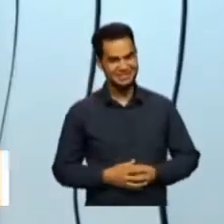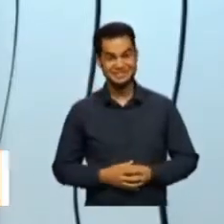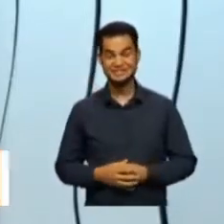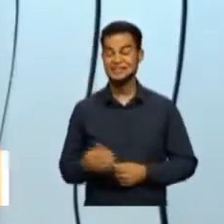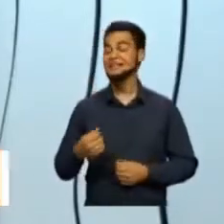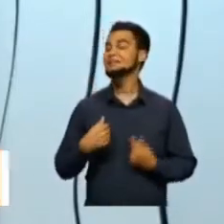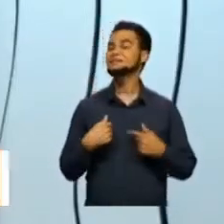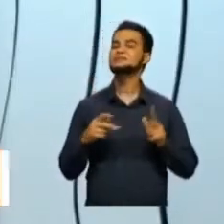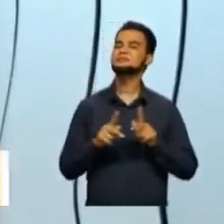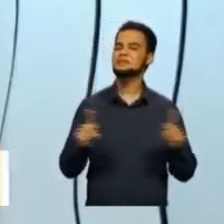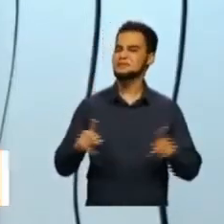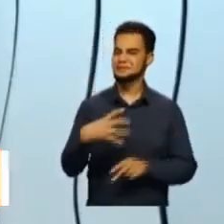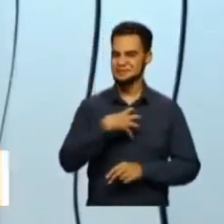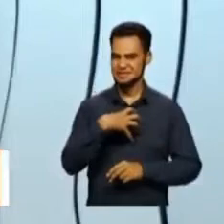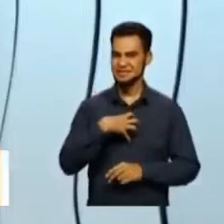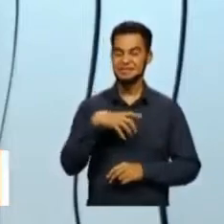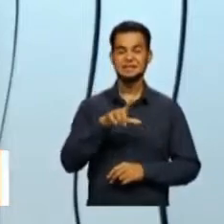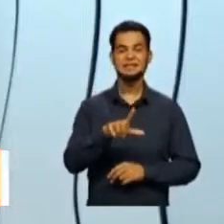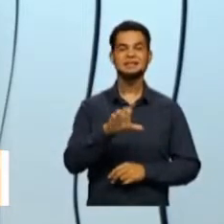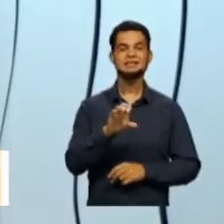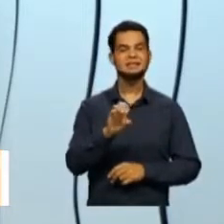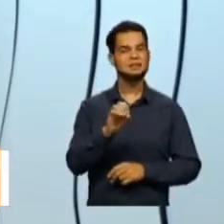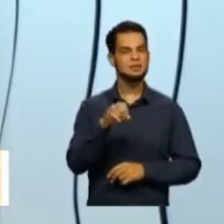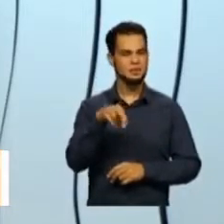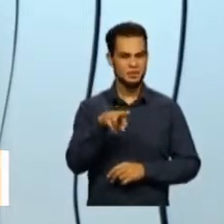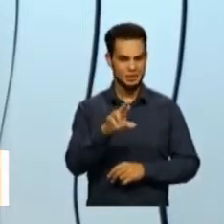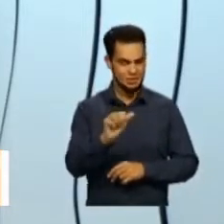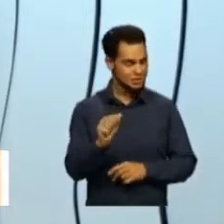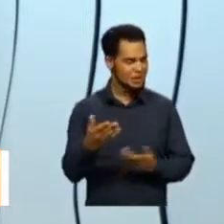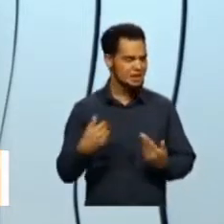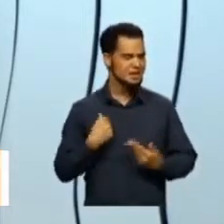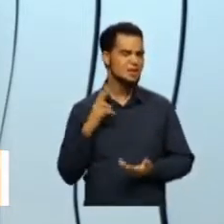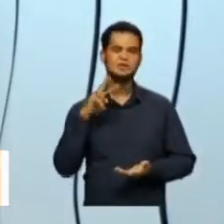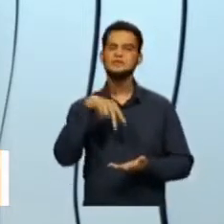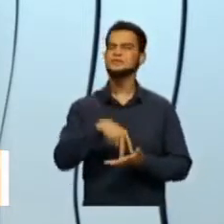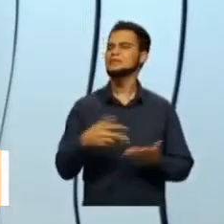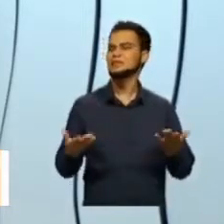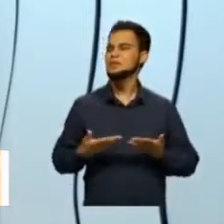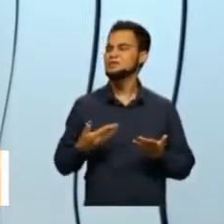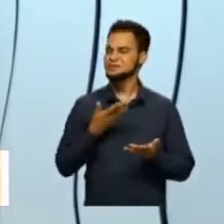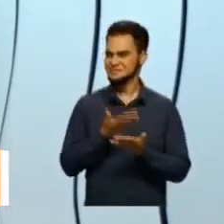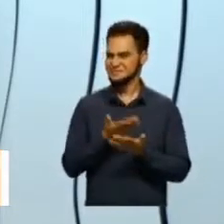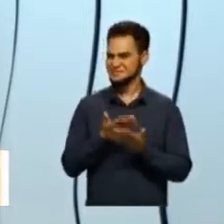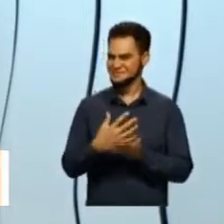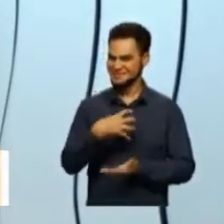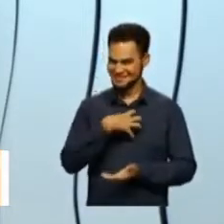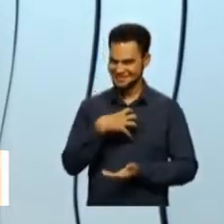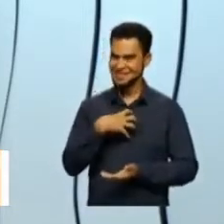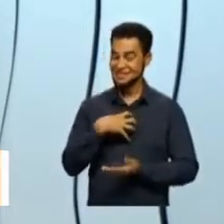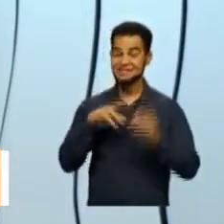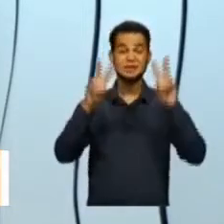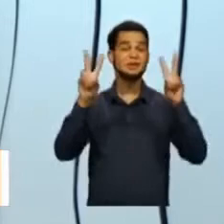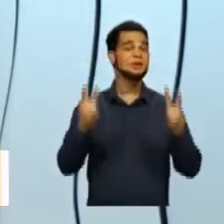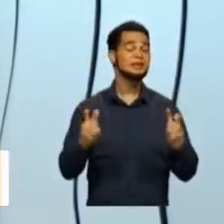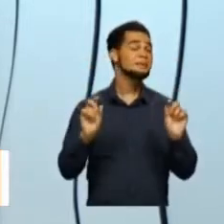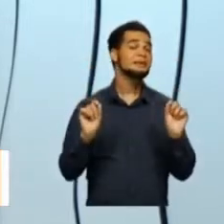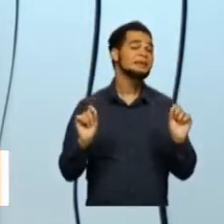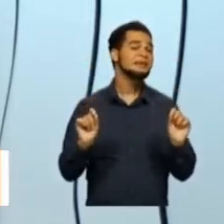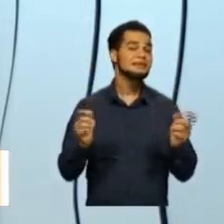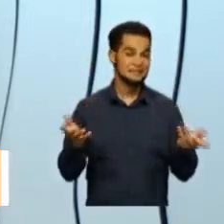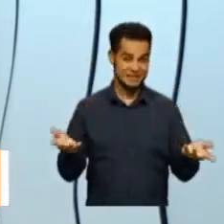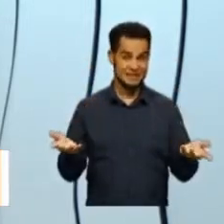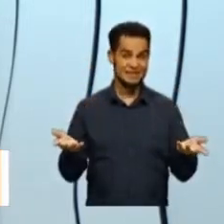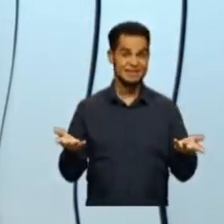Eu sou a professora de Ciências Leonora Batista Campos. Estamos aqui para mais uma aula de Ciências e o tema da aula de hoje é